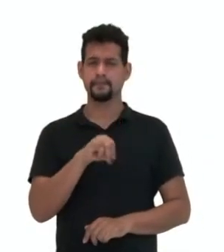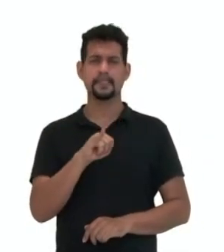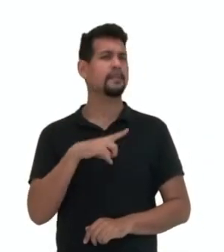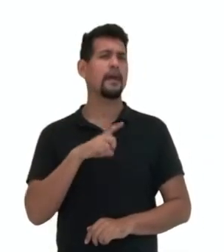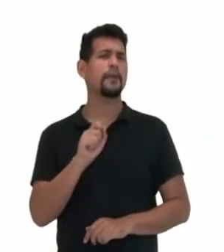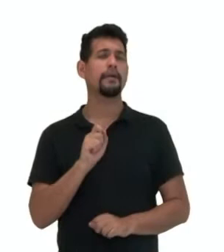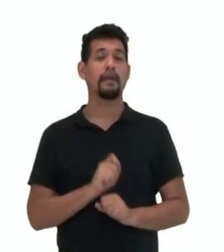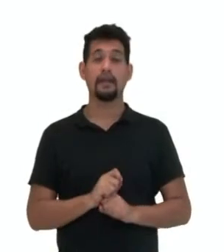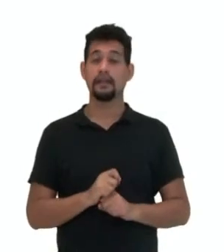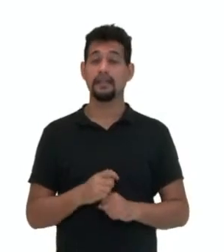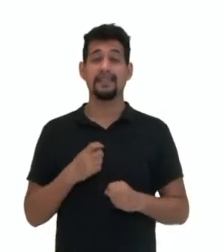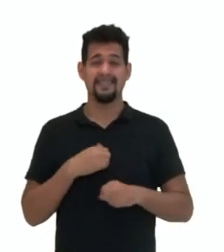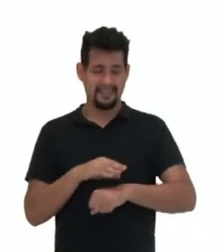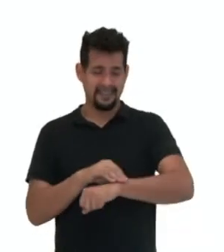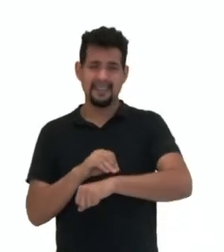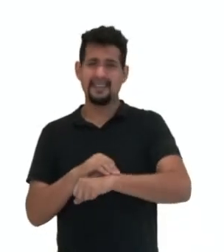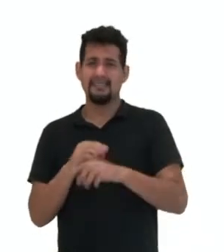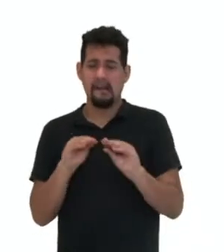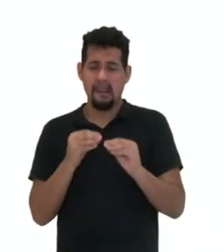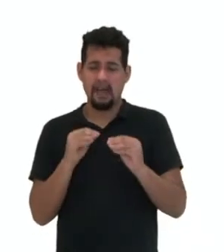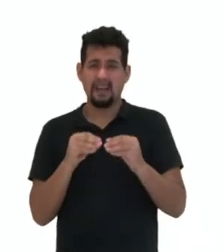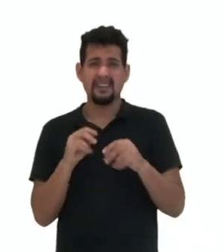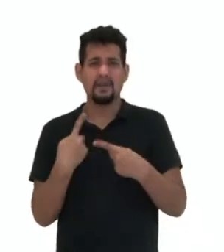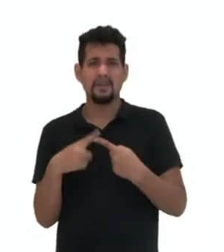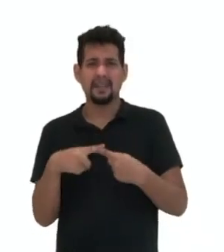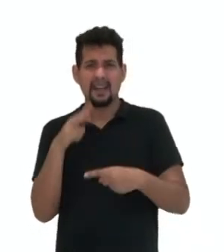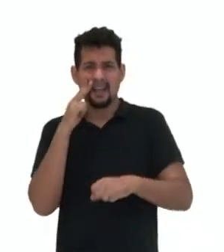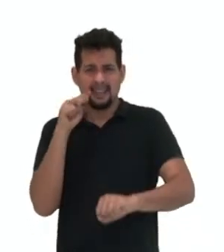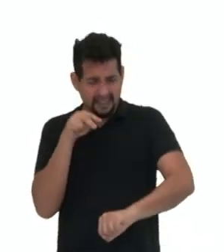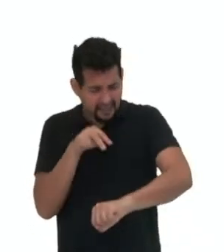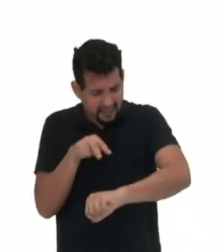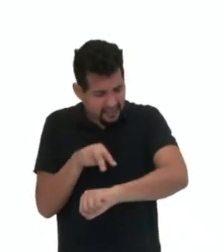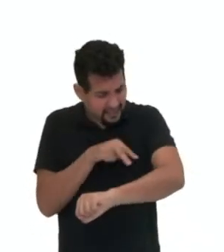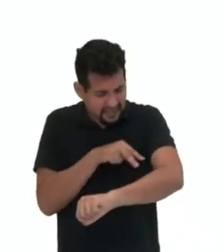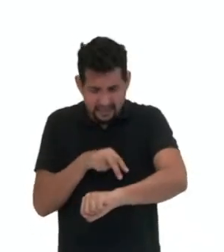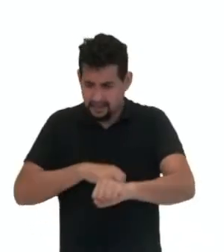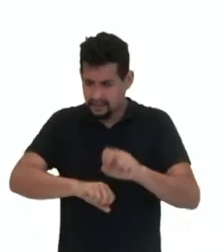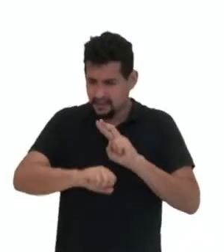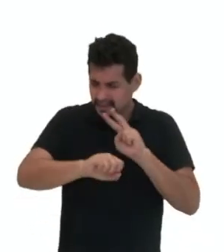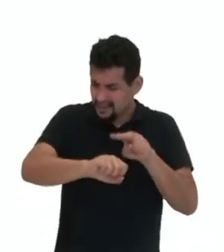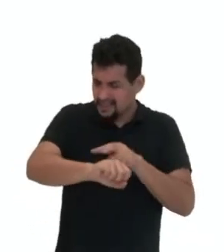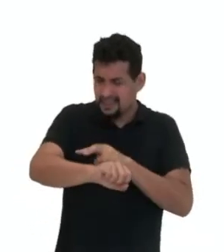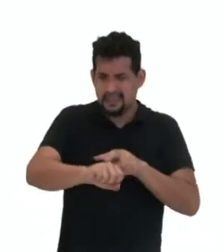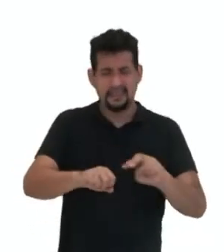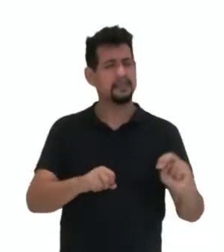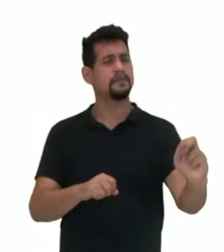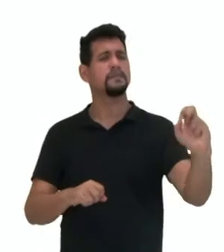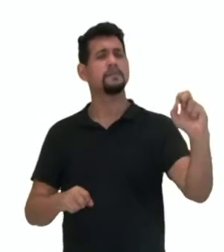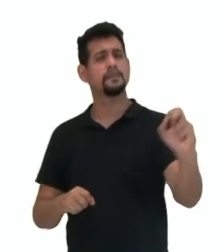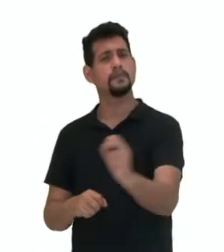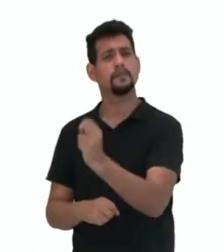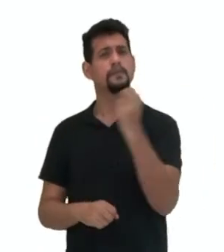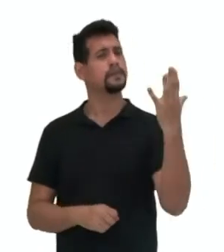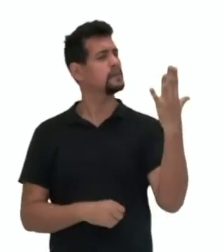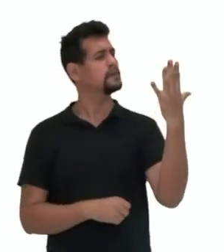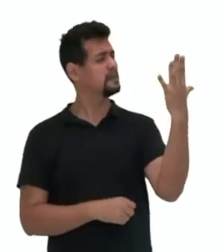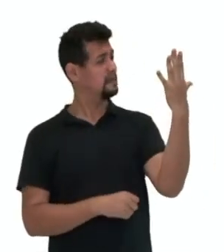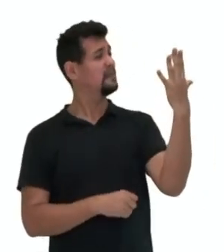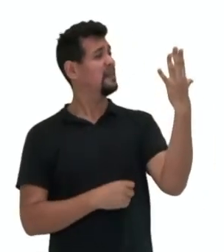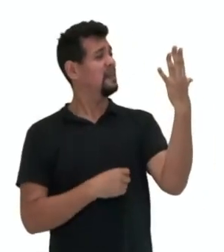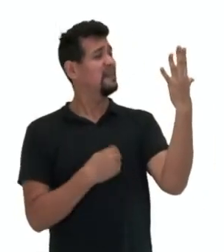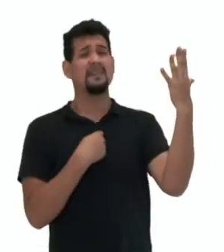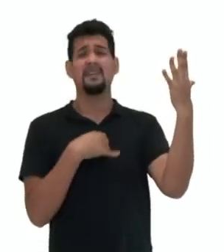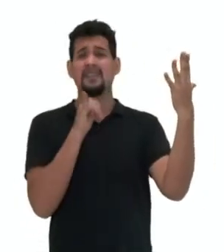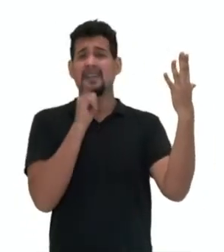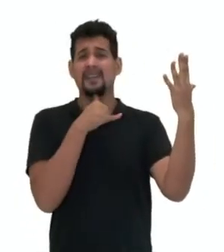a elasticidade da pele. Ao olhar para o seu reflexo, ela dizia: sempre ao me olhar no espelho, eu fico